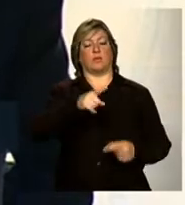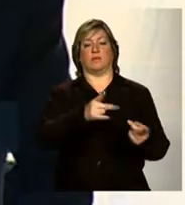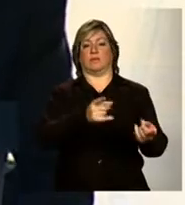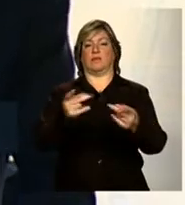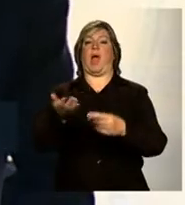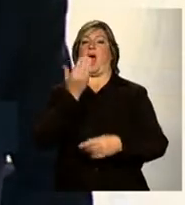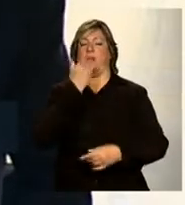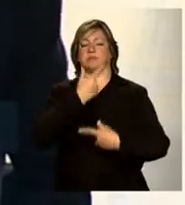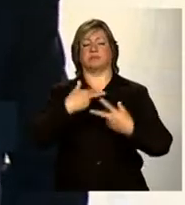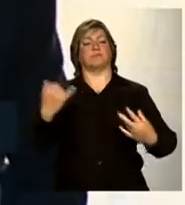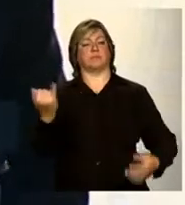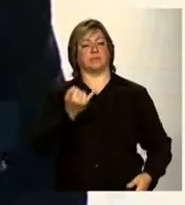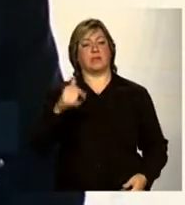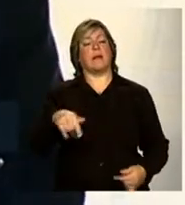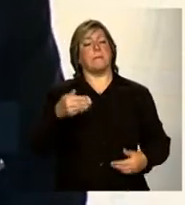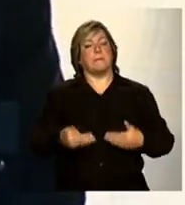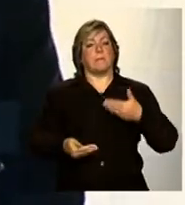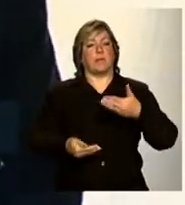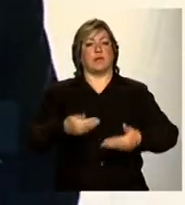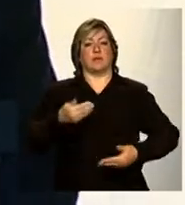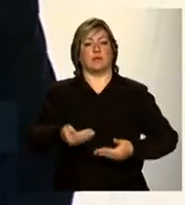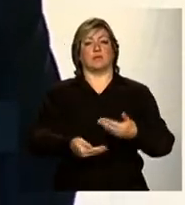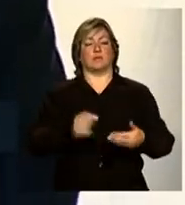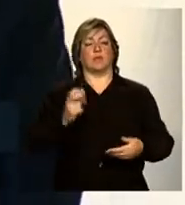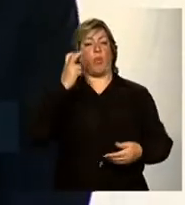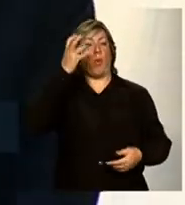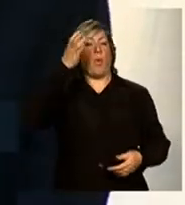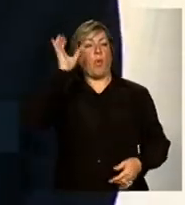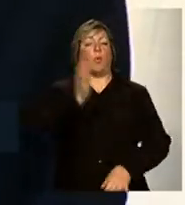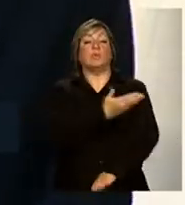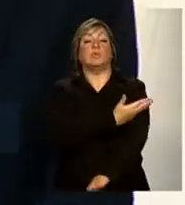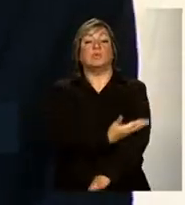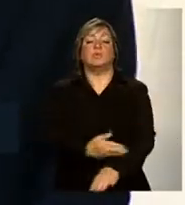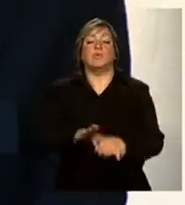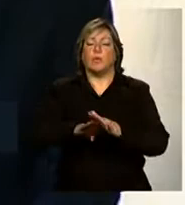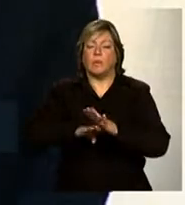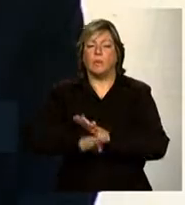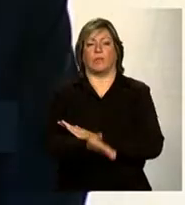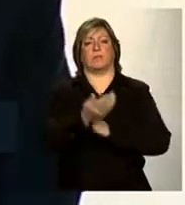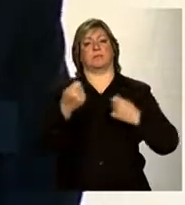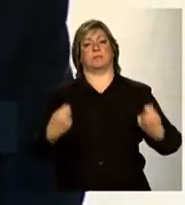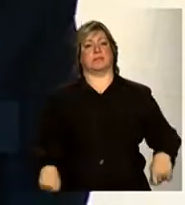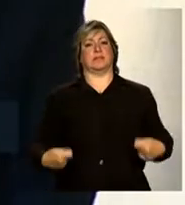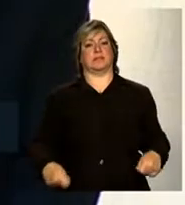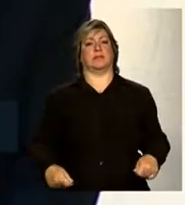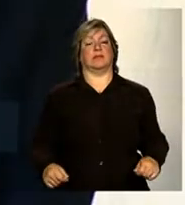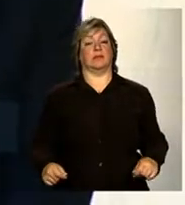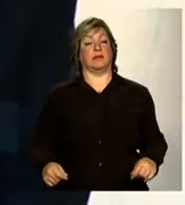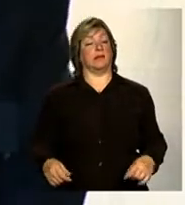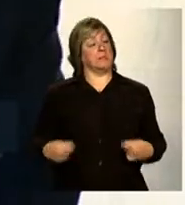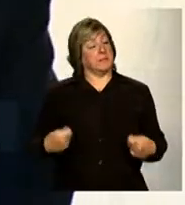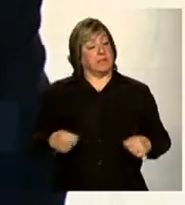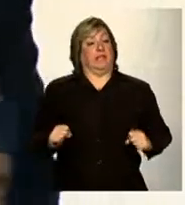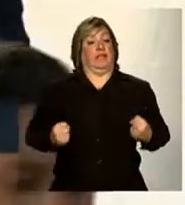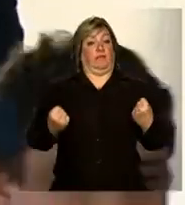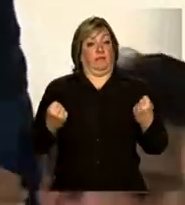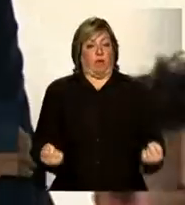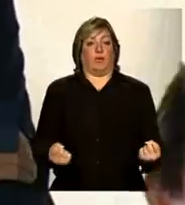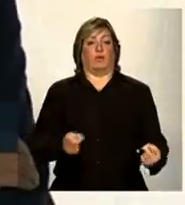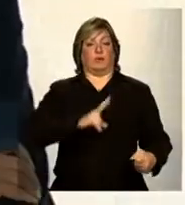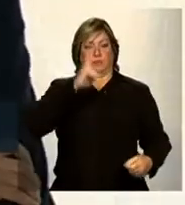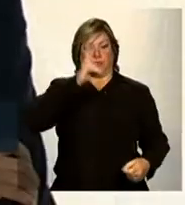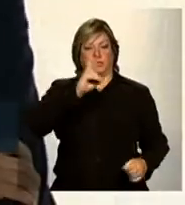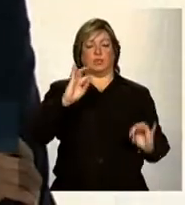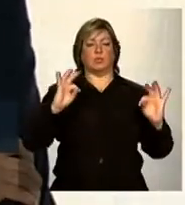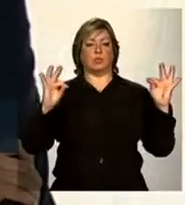Então isso é um processo cultural e por isso depende de um esforço grande em toda a cadeia